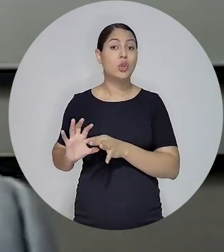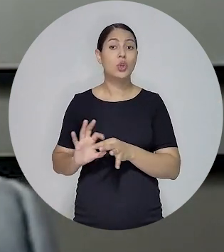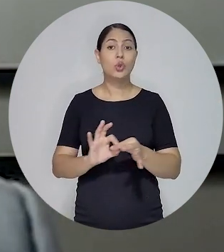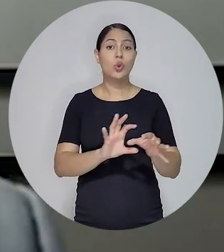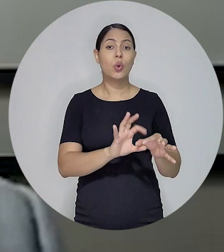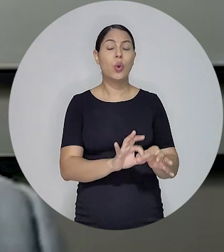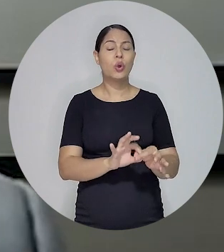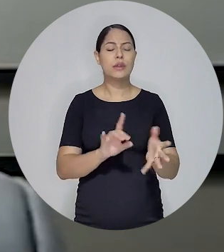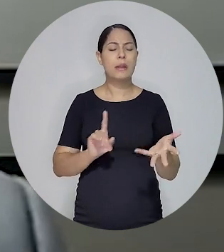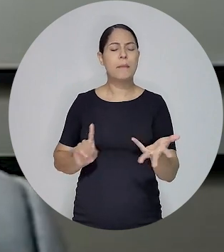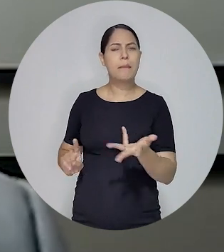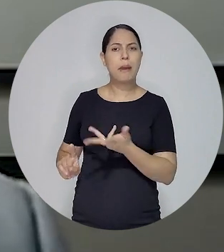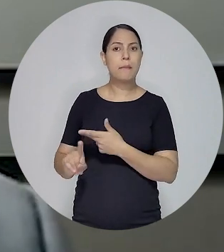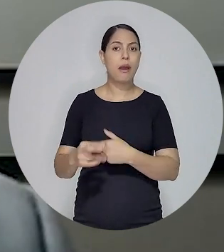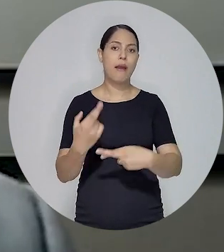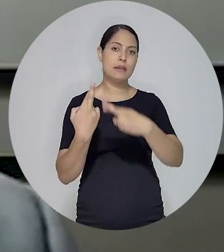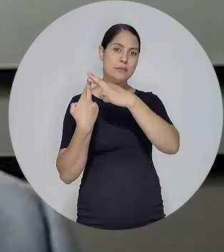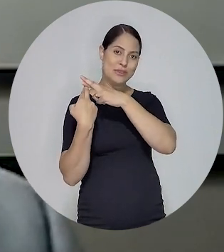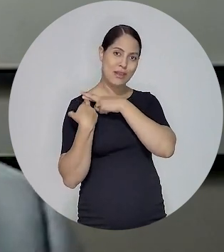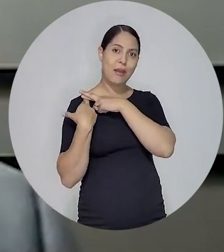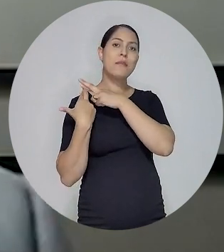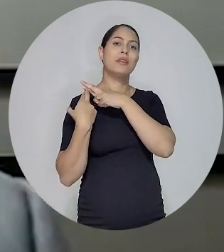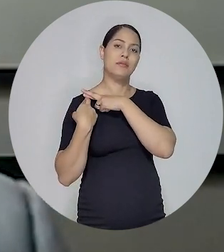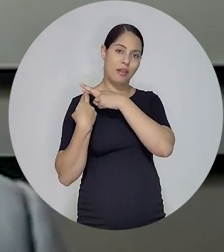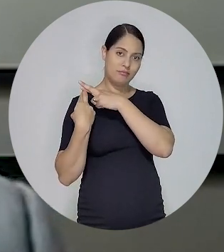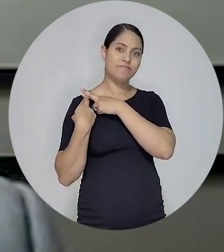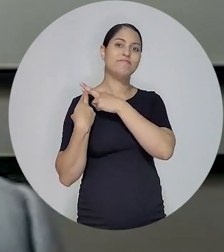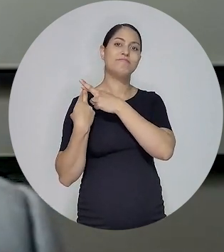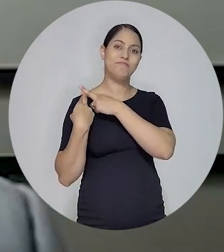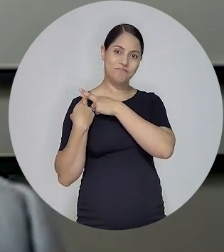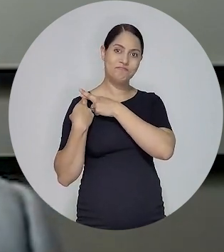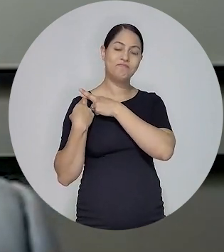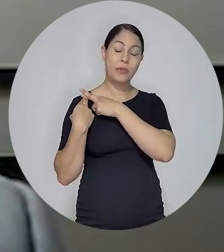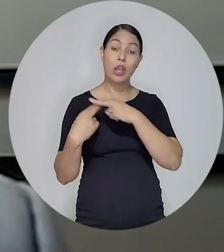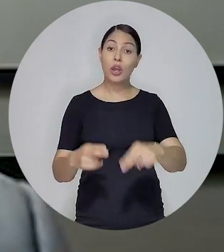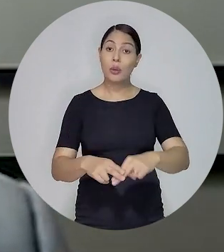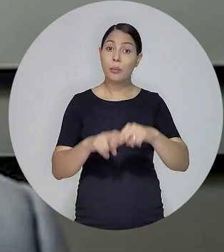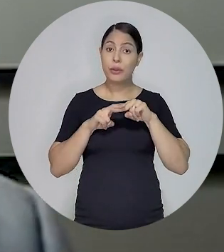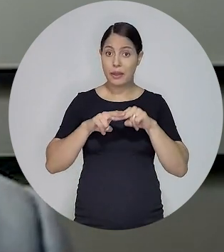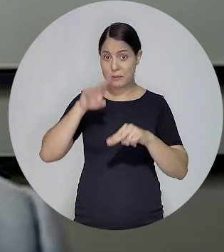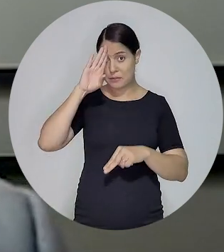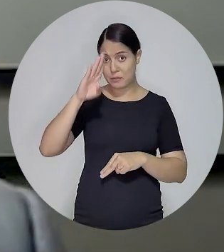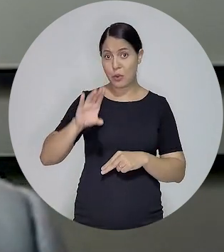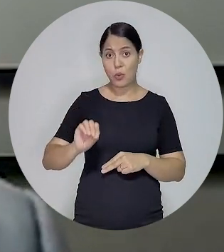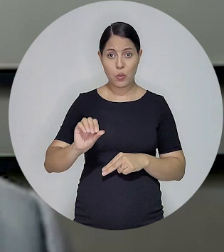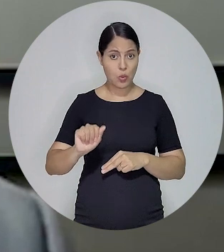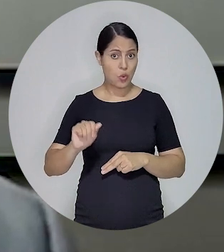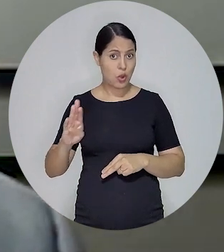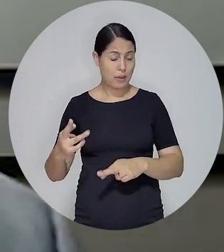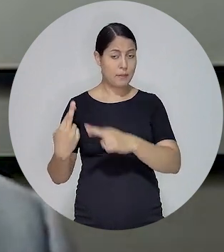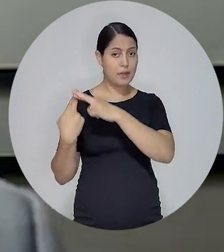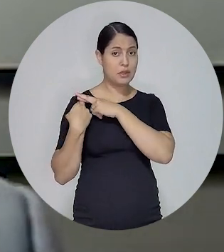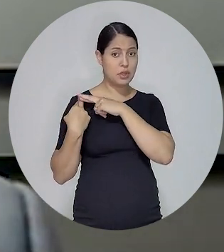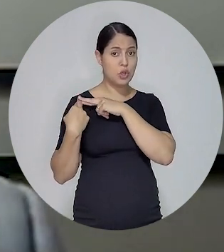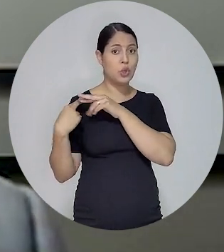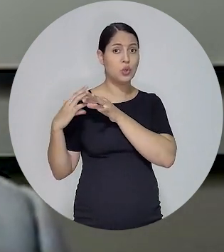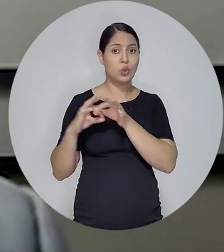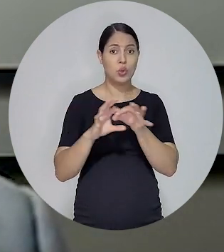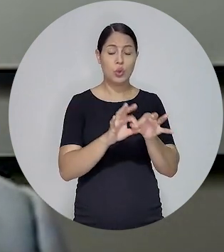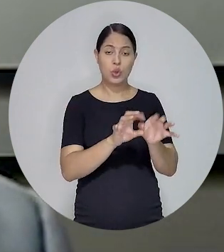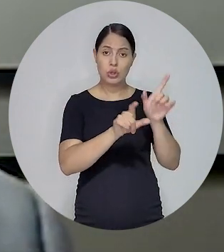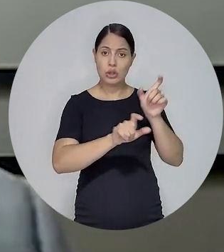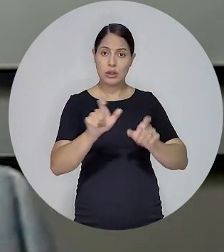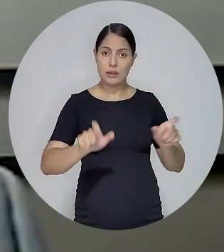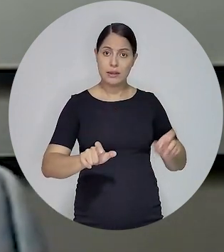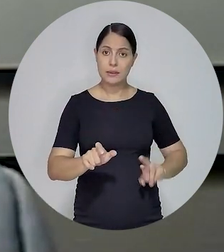essas instituições assumem uma série de responsabilidades, né, frente, né, especialmente à Ordem dos Advogados